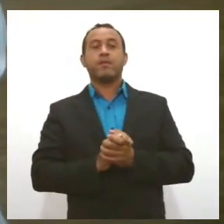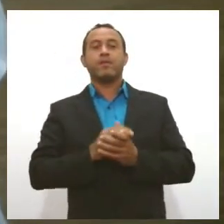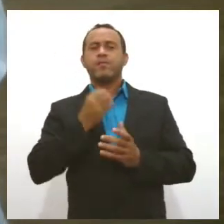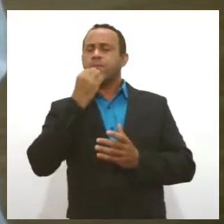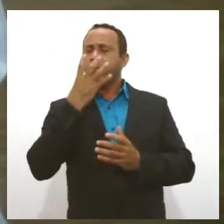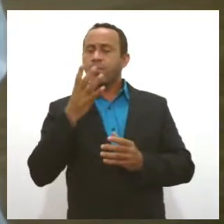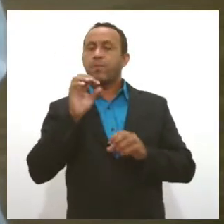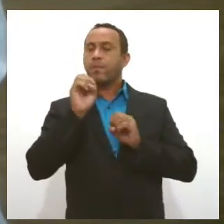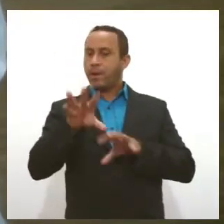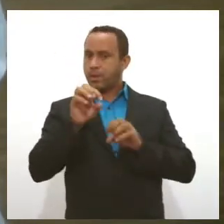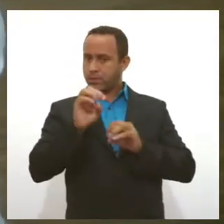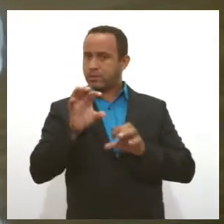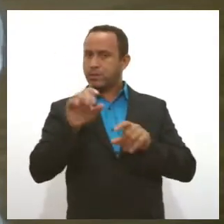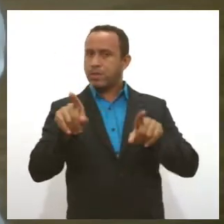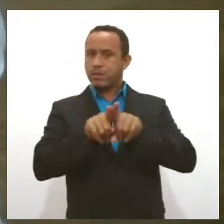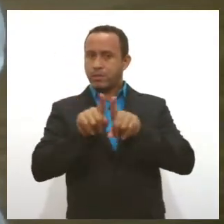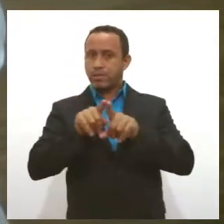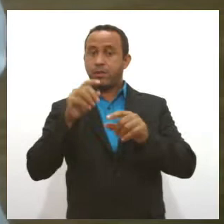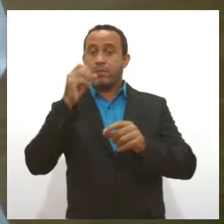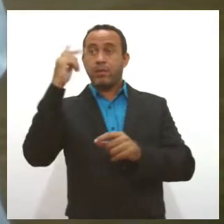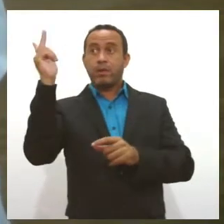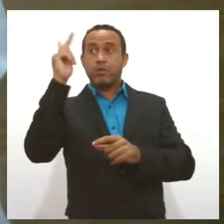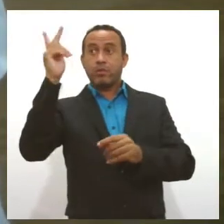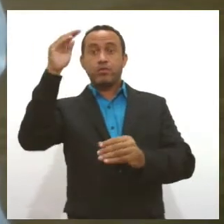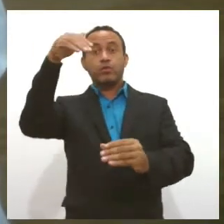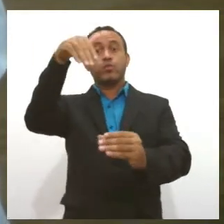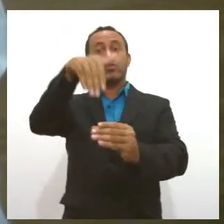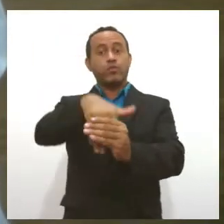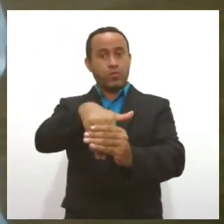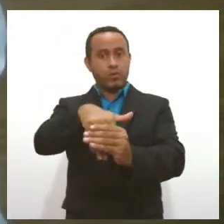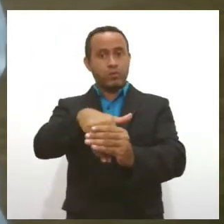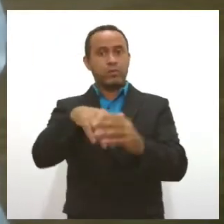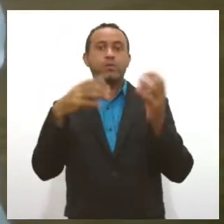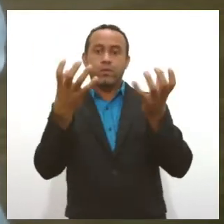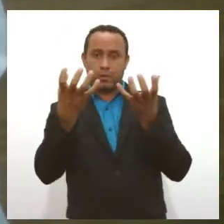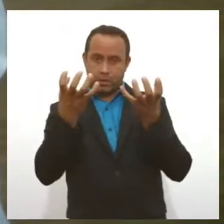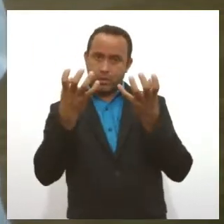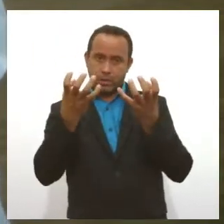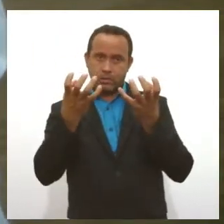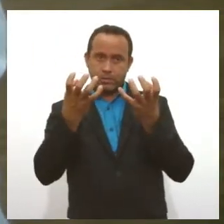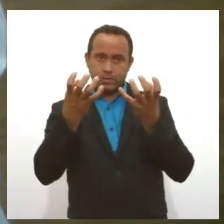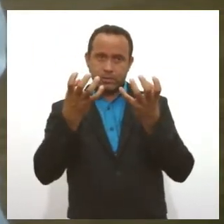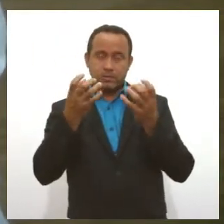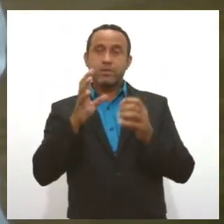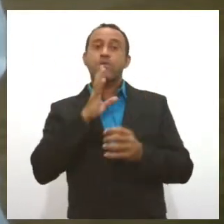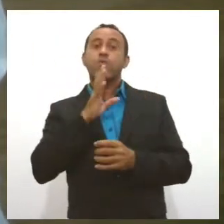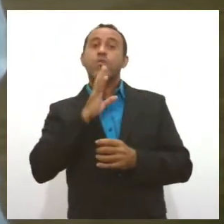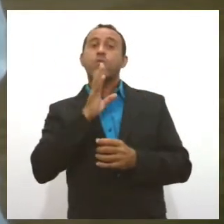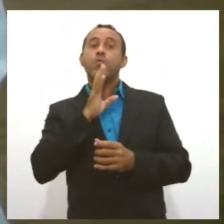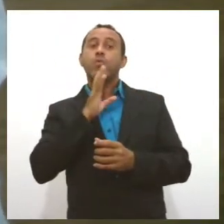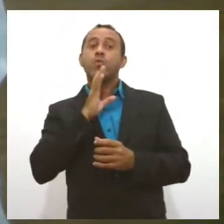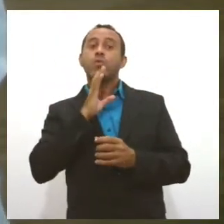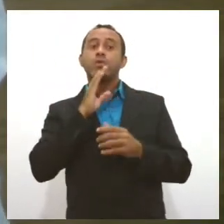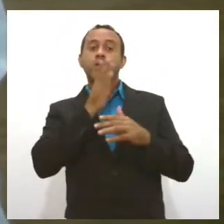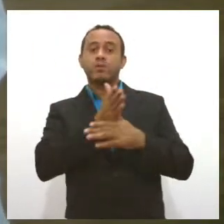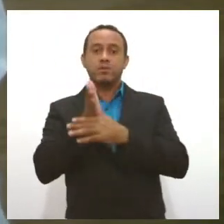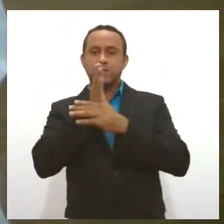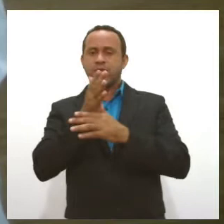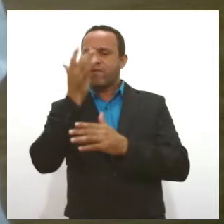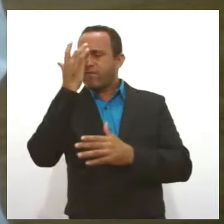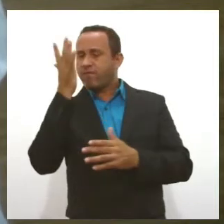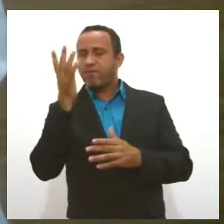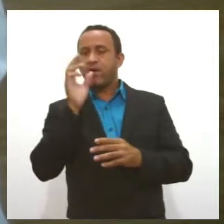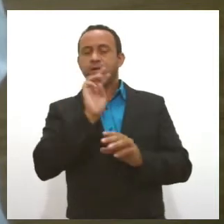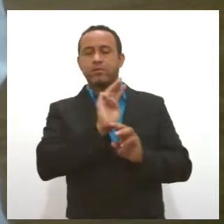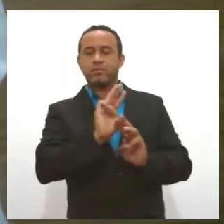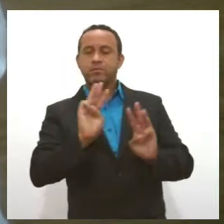educativa também, porque ela conta a história do voto, né? E aí, quem quiser acessar e conhecer esses episódios, é super fácil. É só acessar